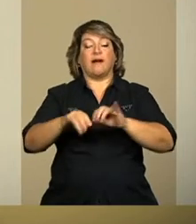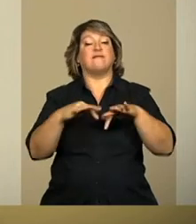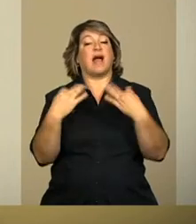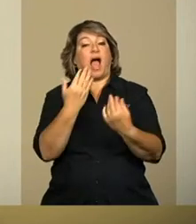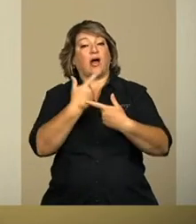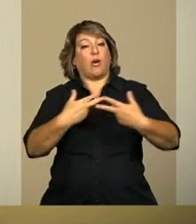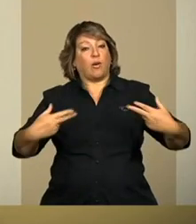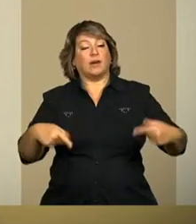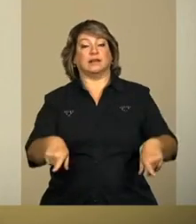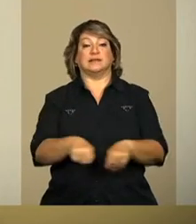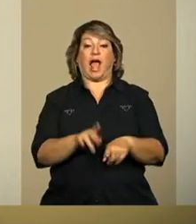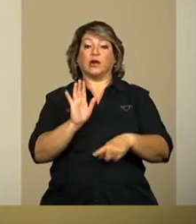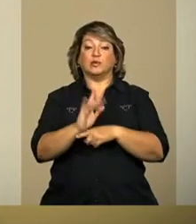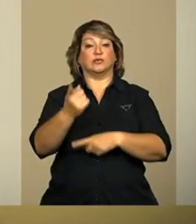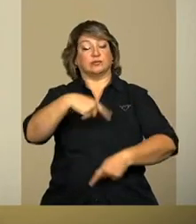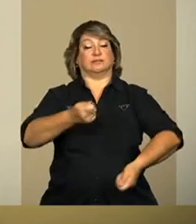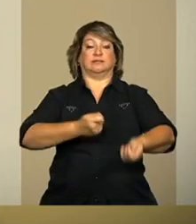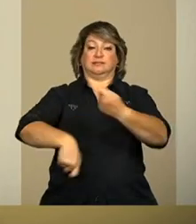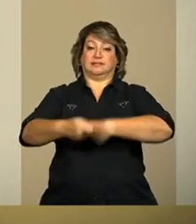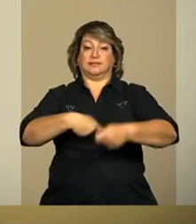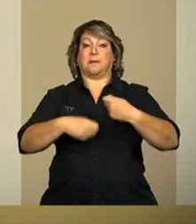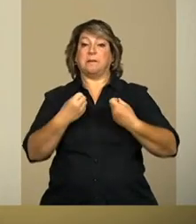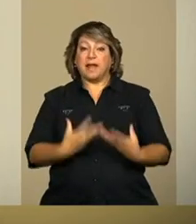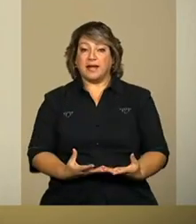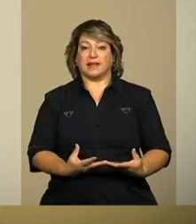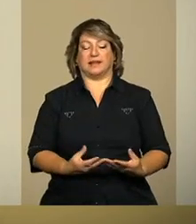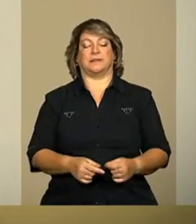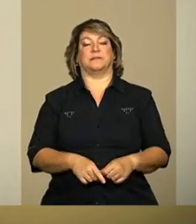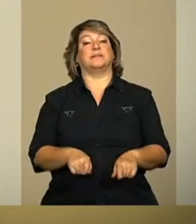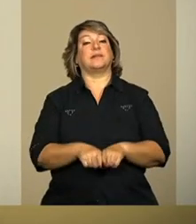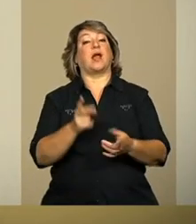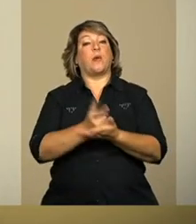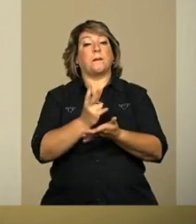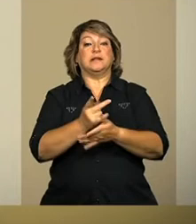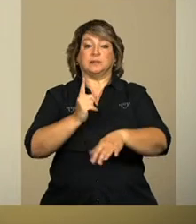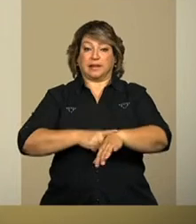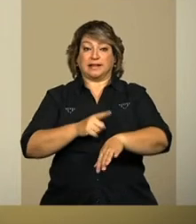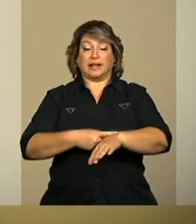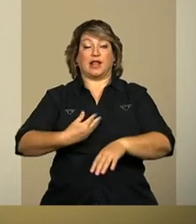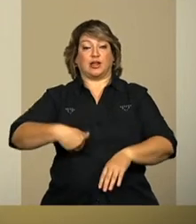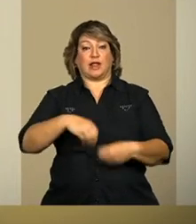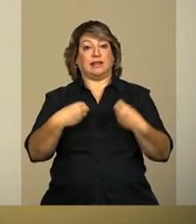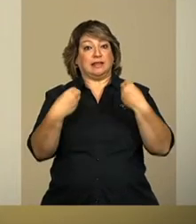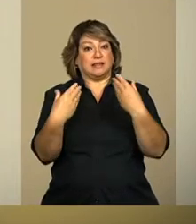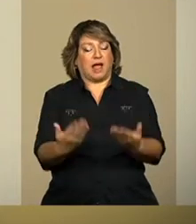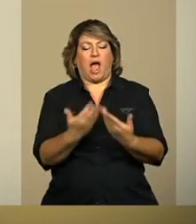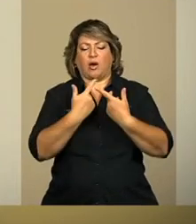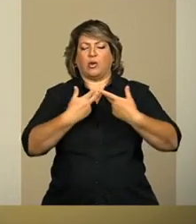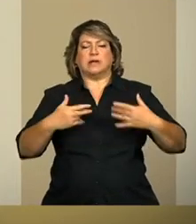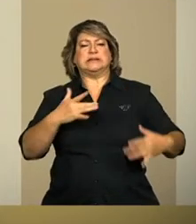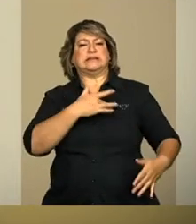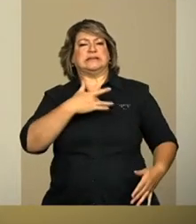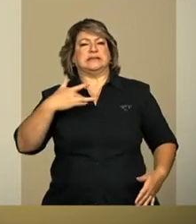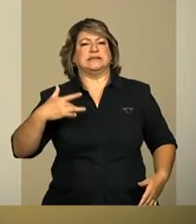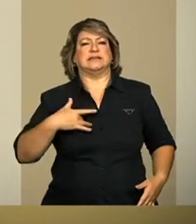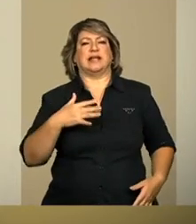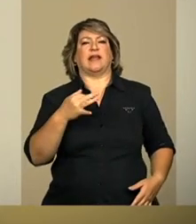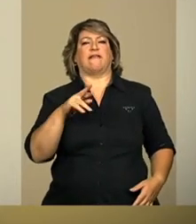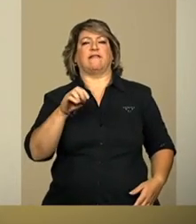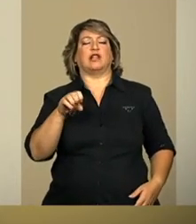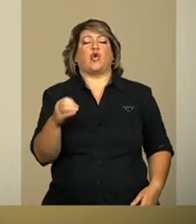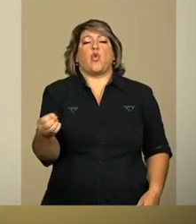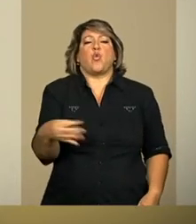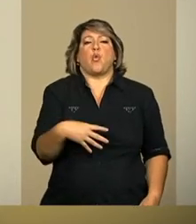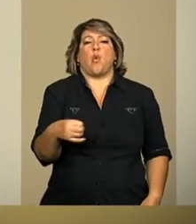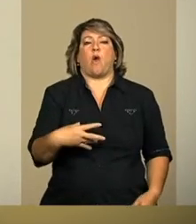Familiar e gera renda para os produtores ao mesmo tempo nós garantimos produtos frescos e saudáveis para merenda